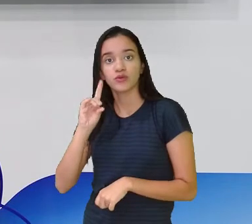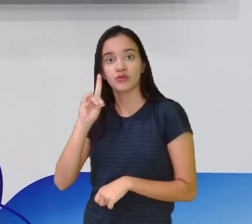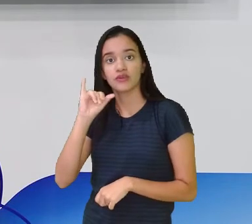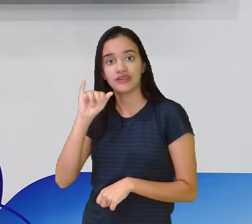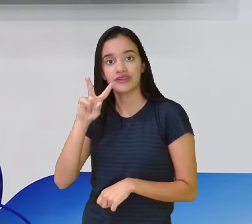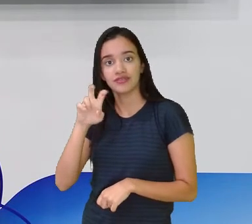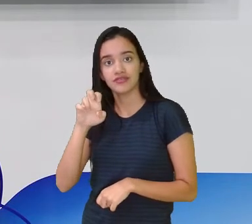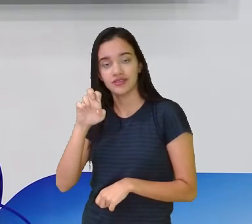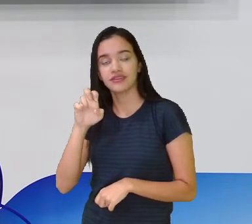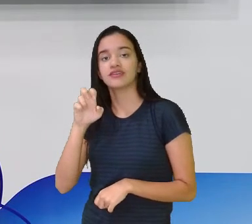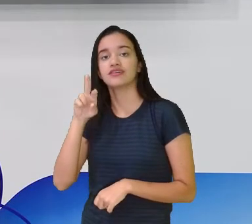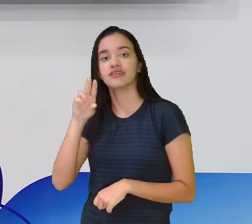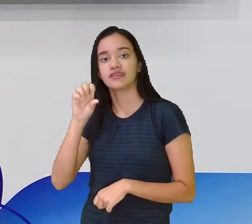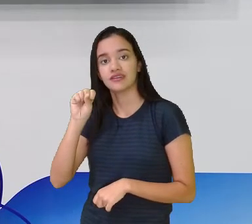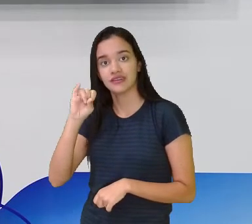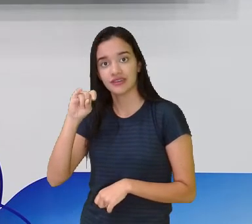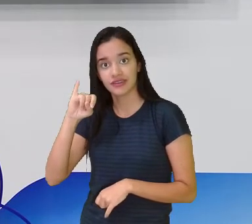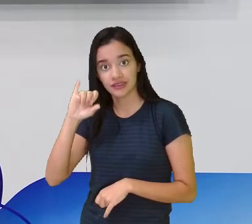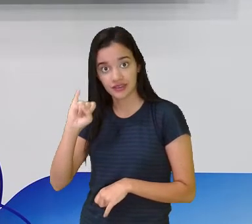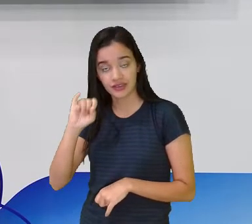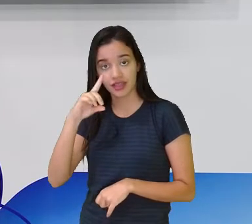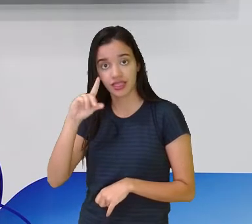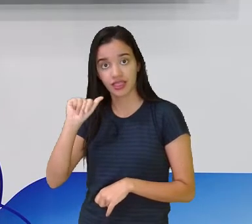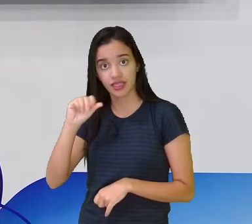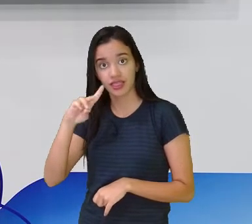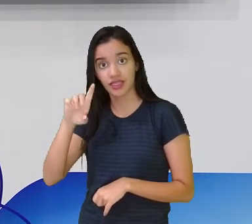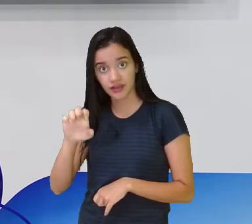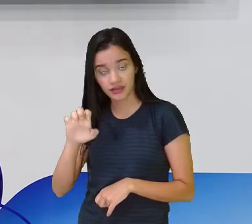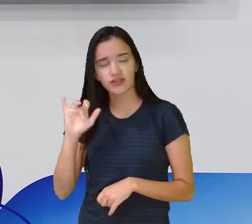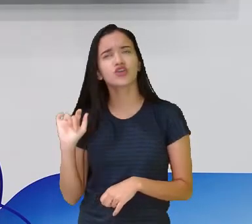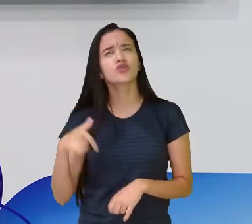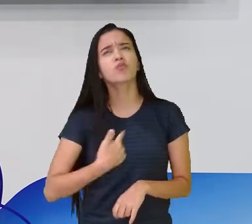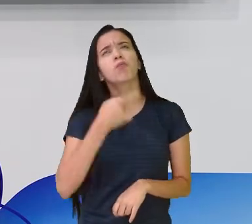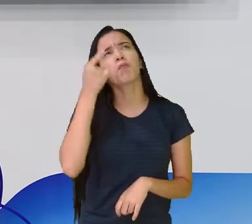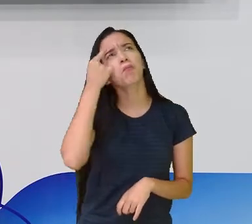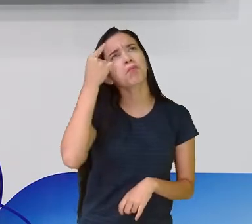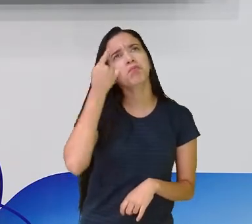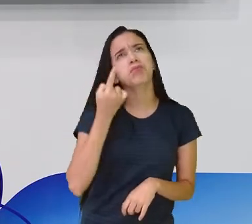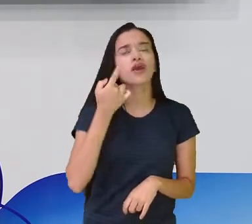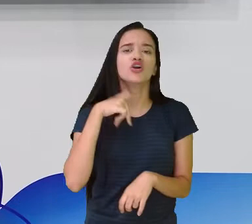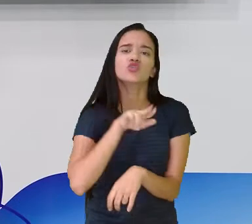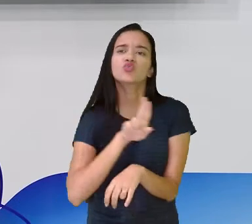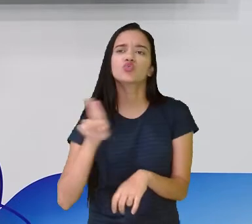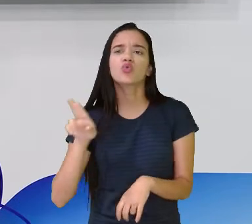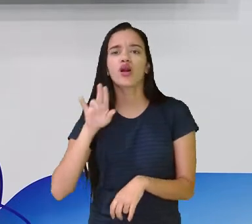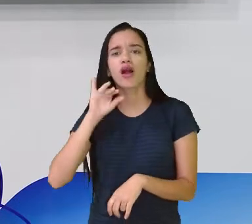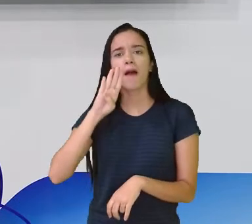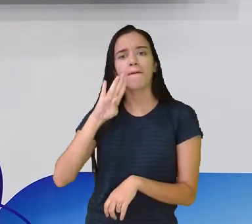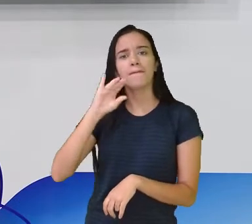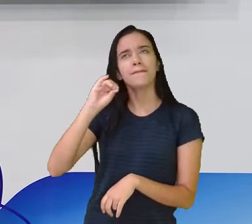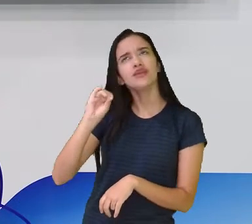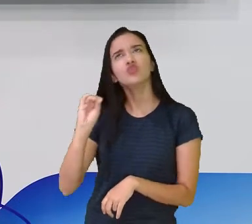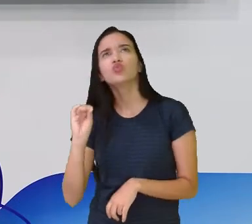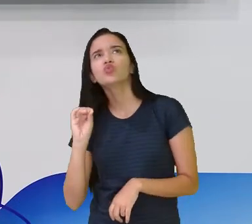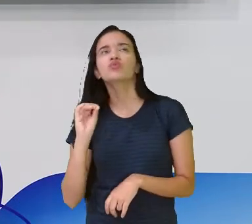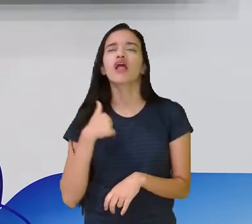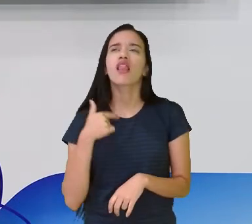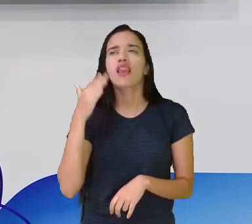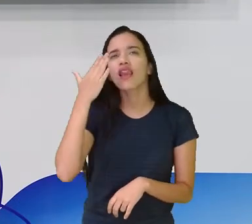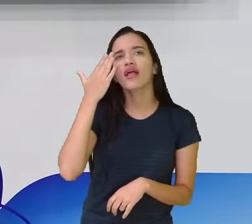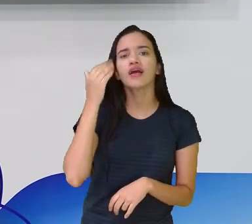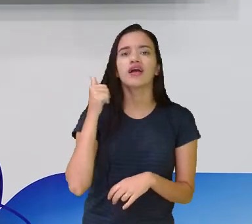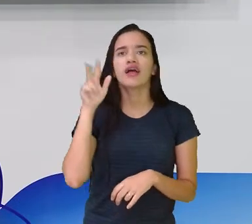o que é a biodiversidade? A gente pode até pensar, né, pelo nome bio, lembra algo